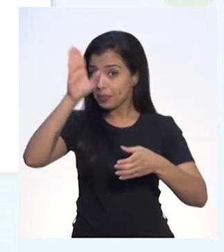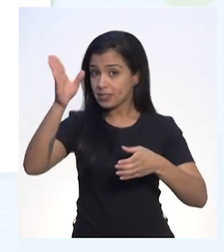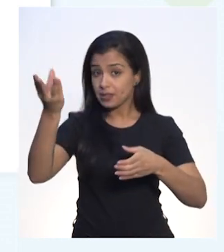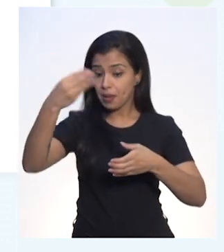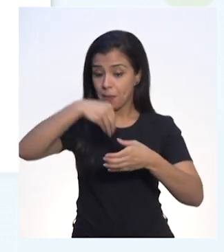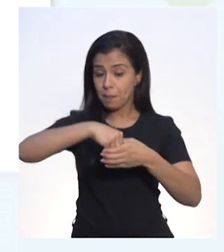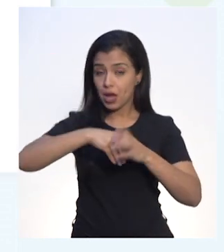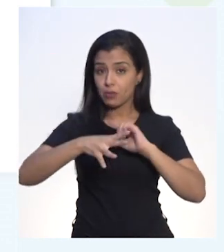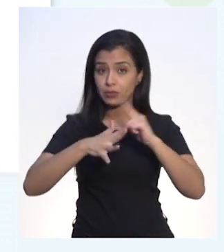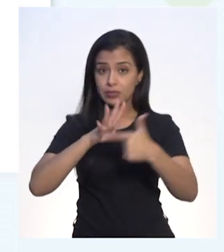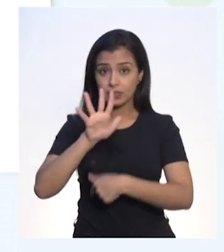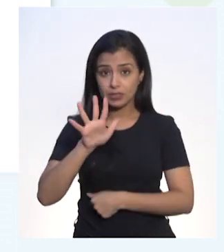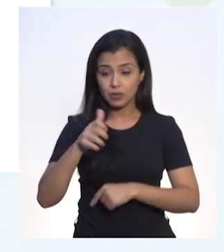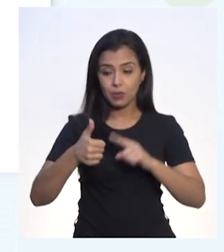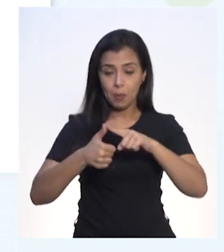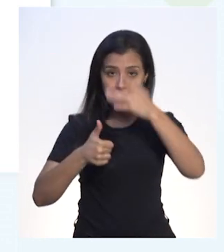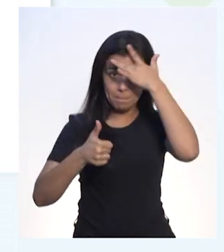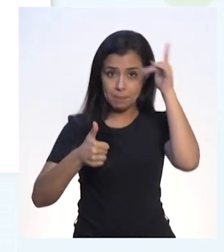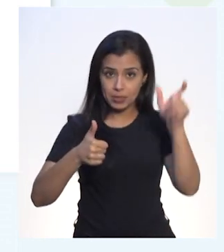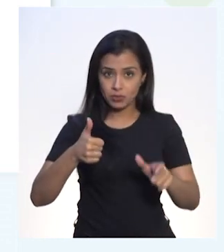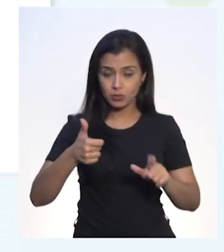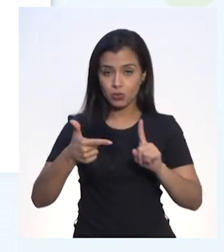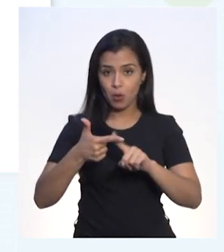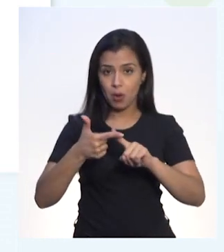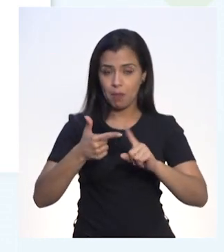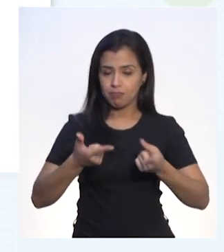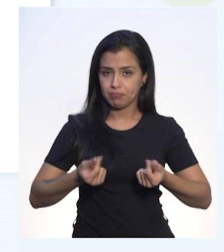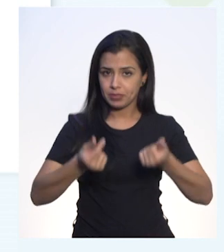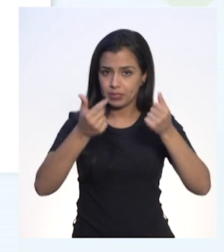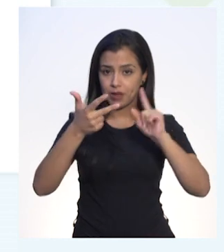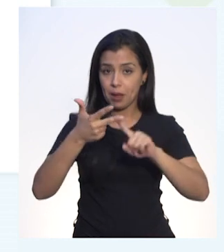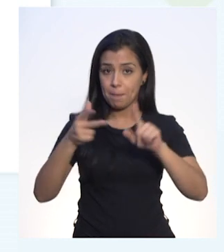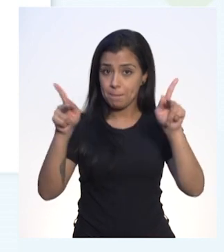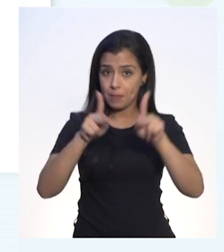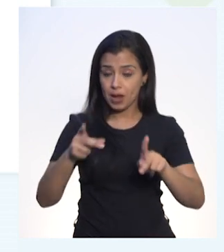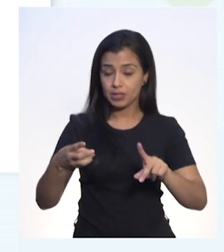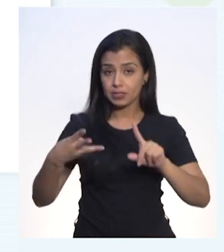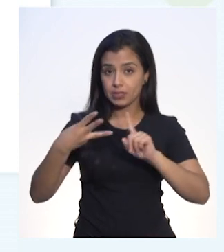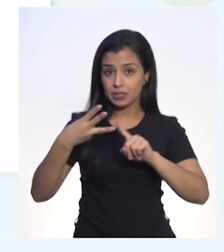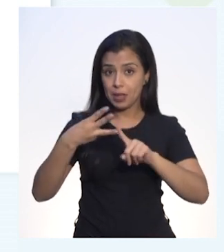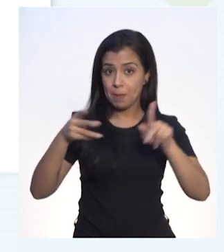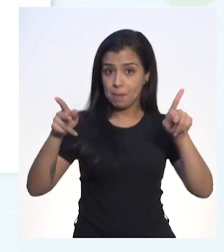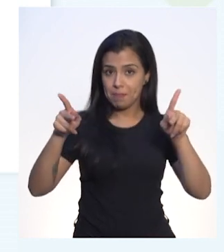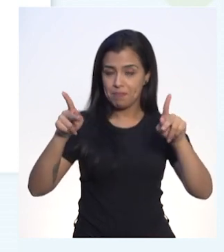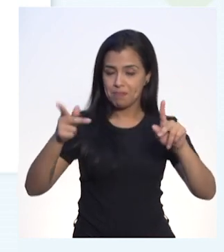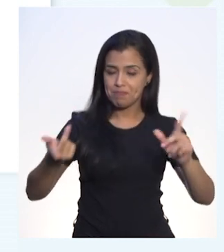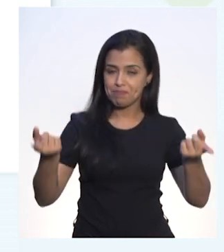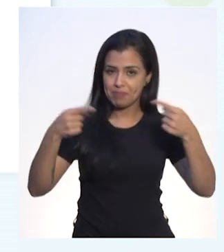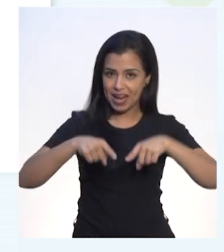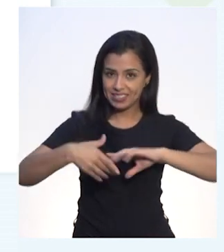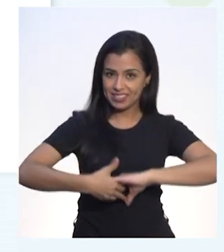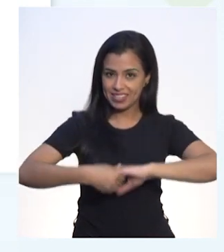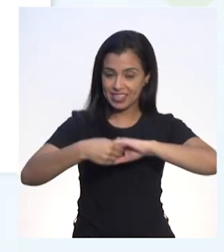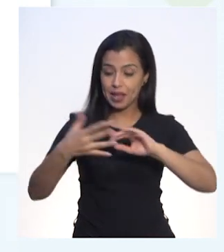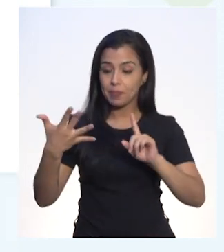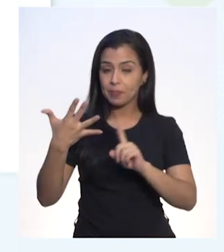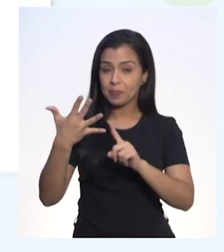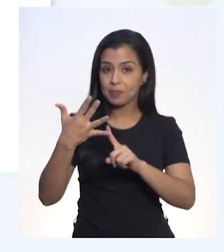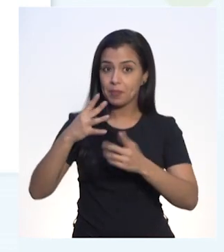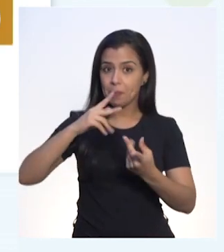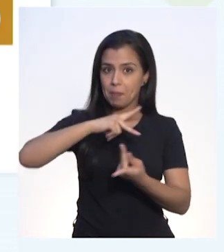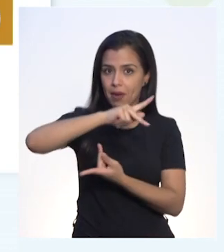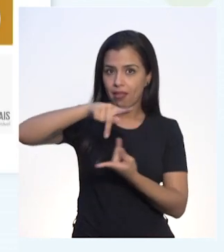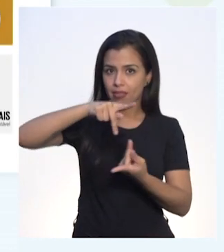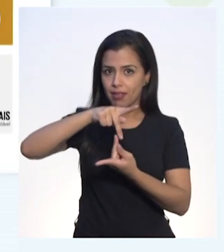principais: pessoas, prosperidade, paz, parcerias e planeta. Esses, por sua vez,